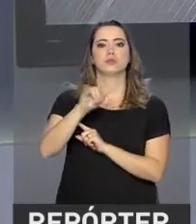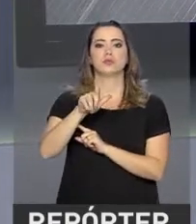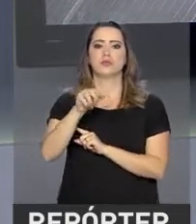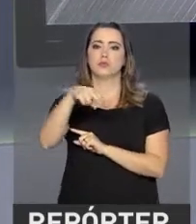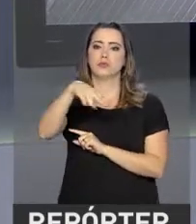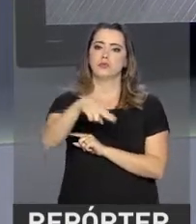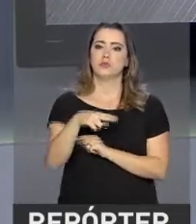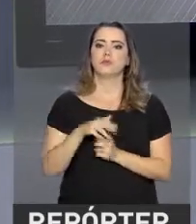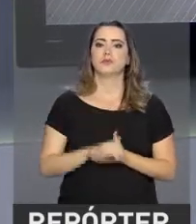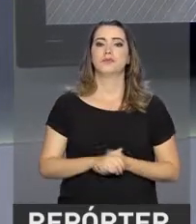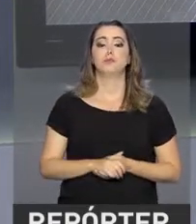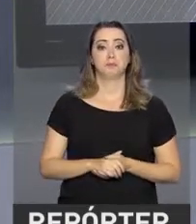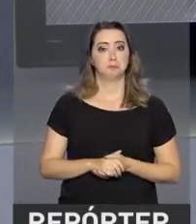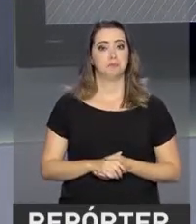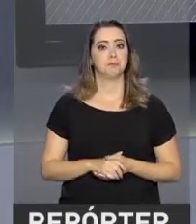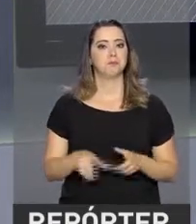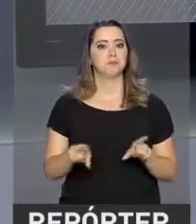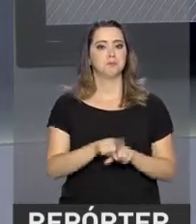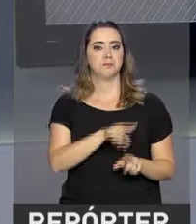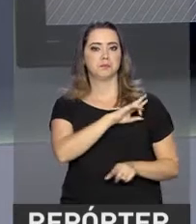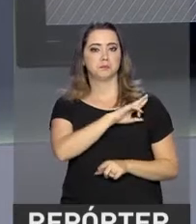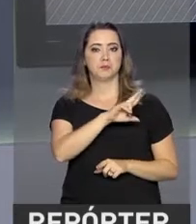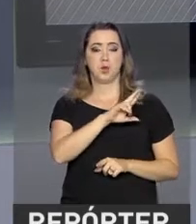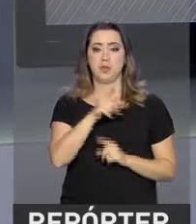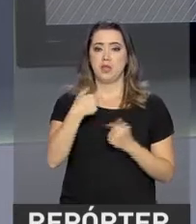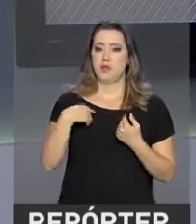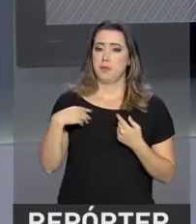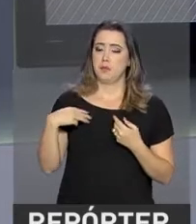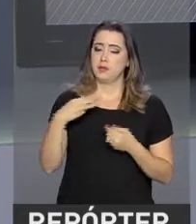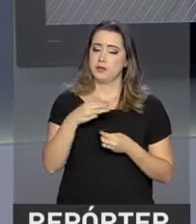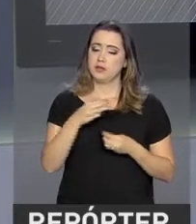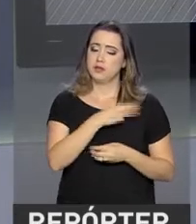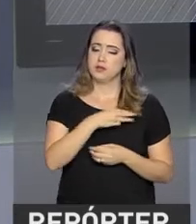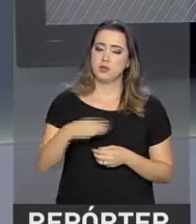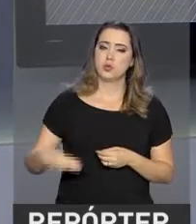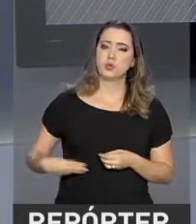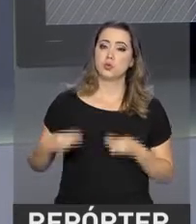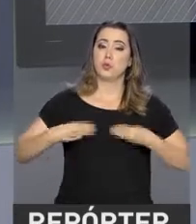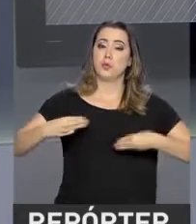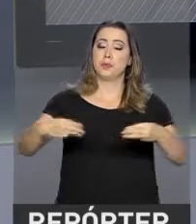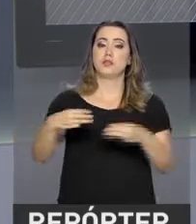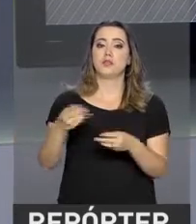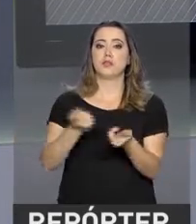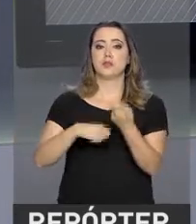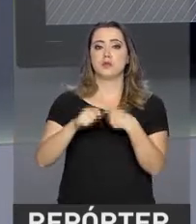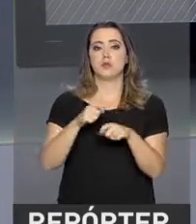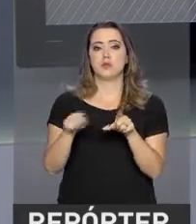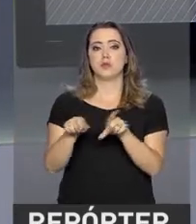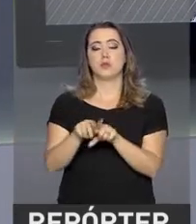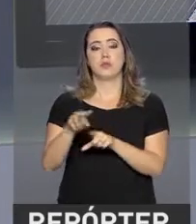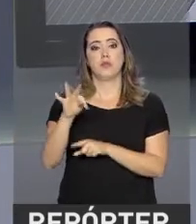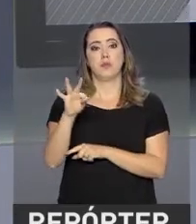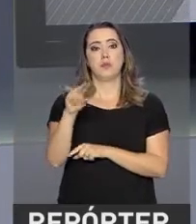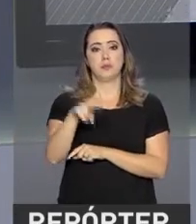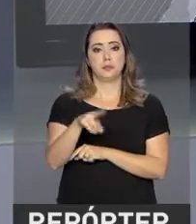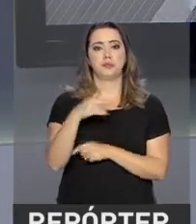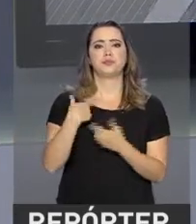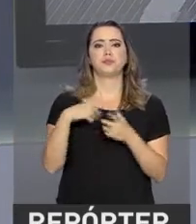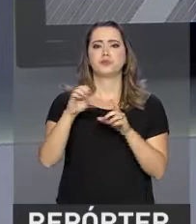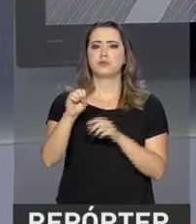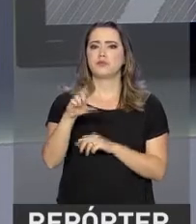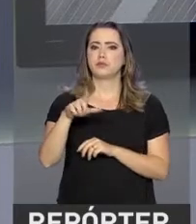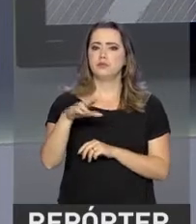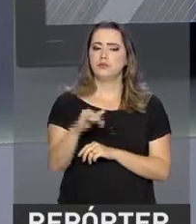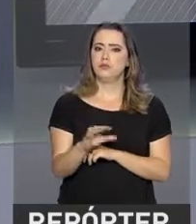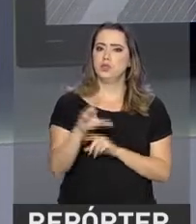Central, Ilan Goldfein, além de representantes do Ministério da Fazenda e do Tesouro Nacional. A ideia é reduzir a Selic para o próximo